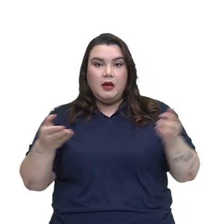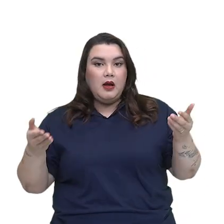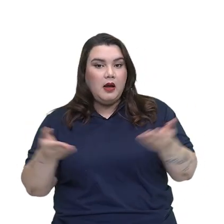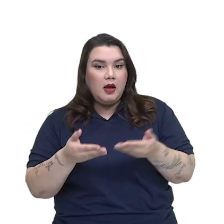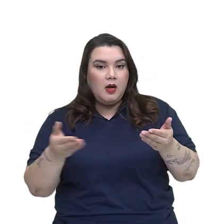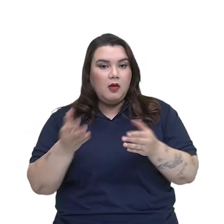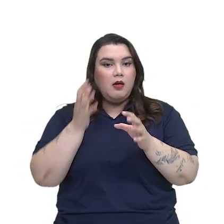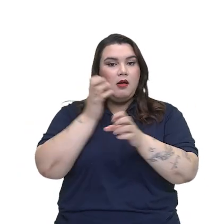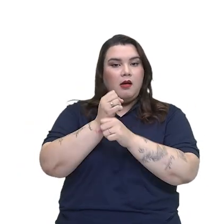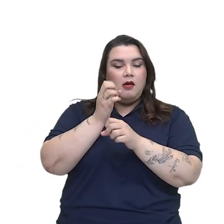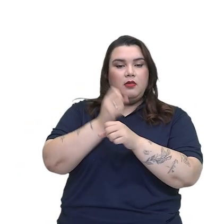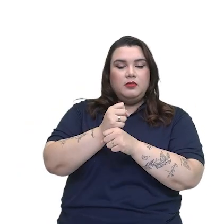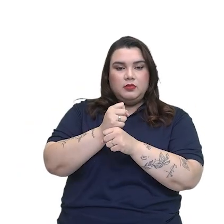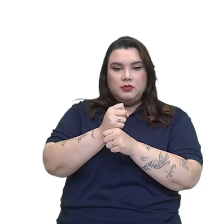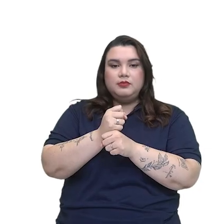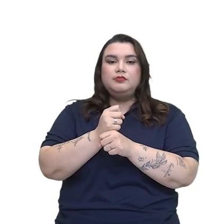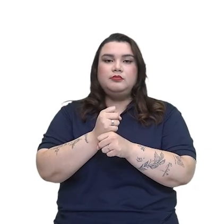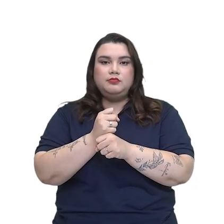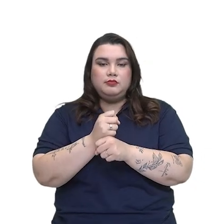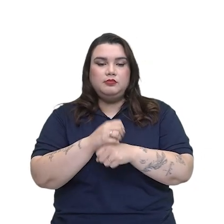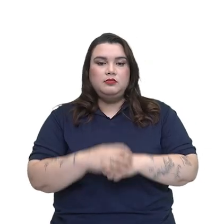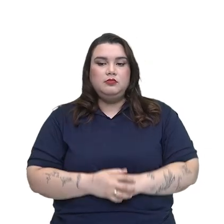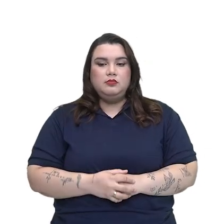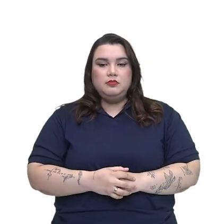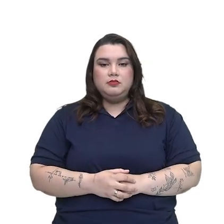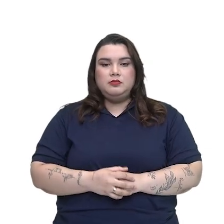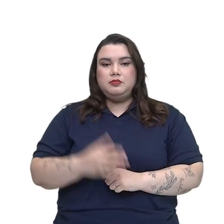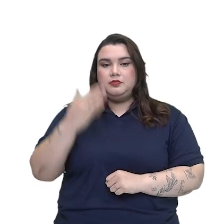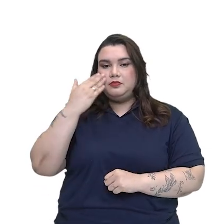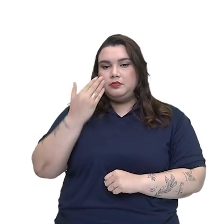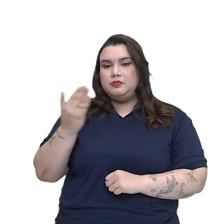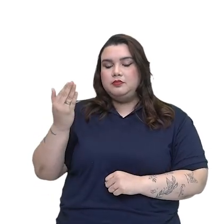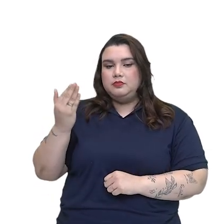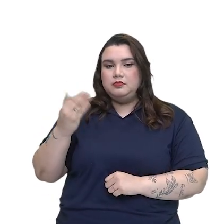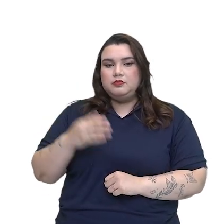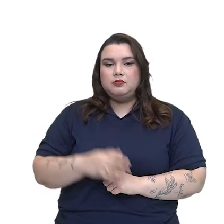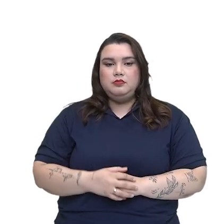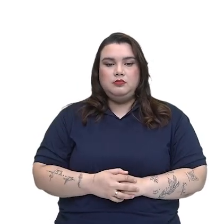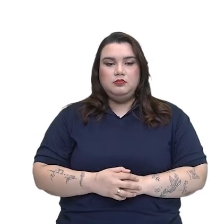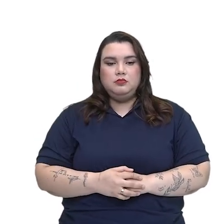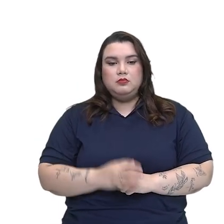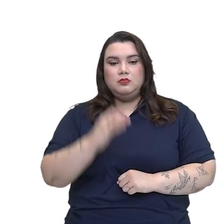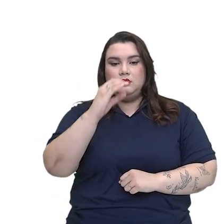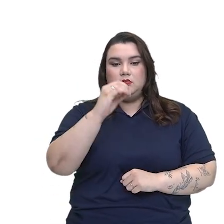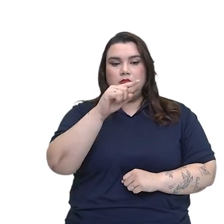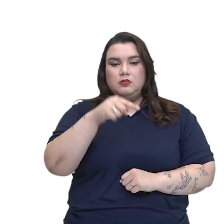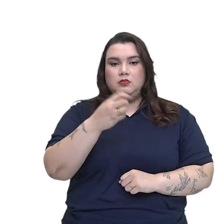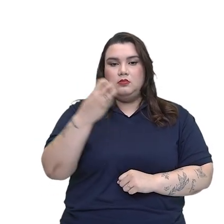agora é conta, ó, você vai fazendo num passo a passo. Então vamos essa continha, tá aqui, ó.